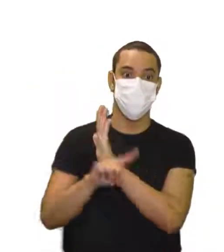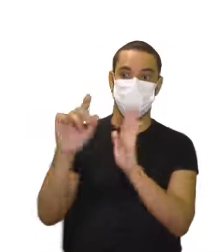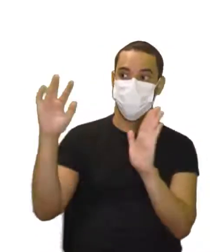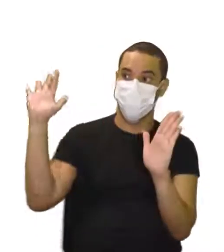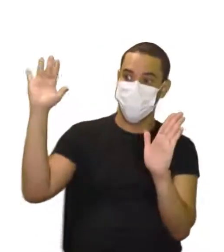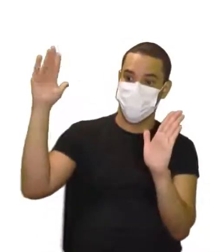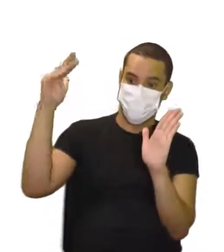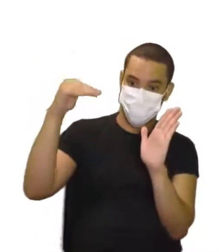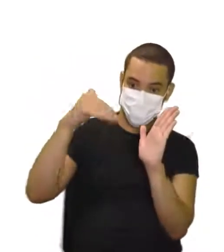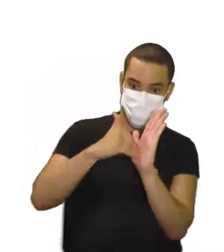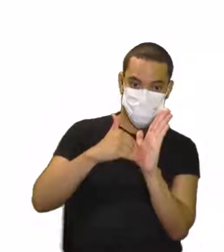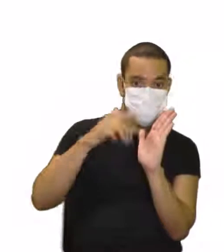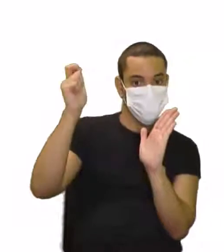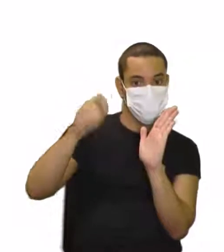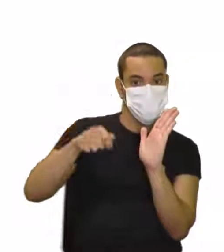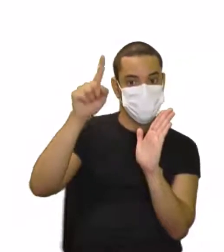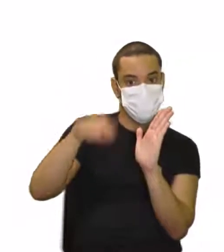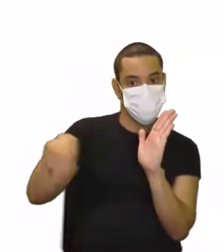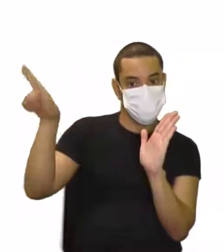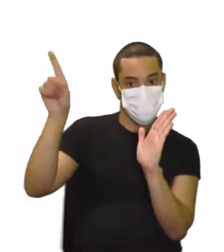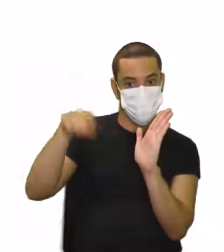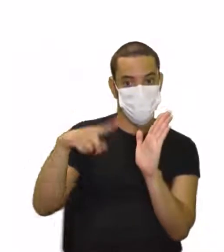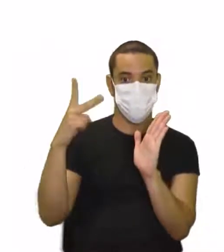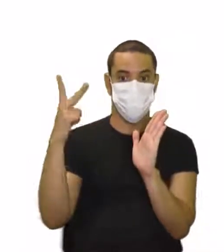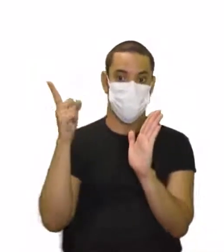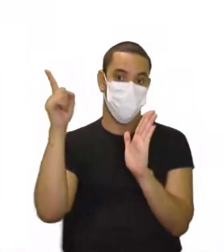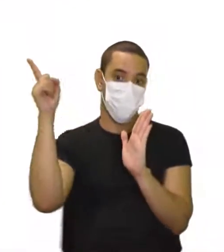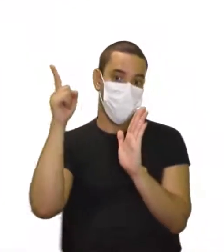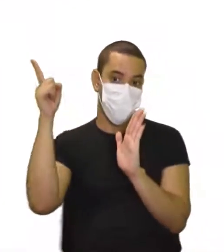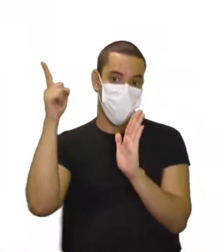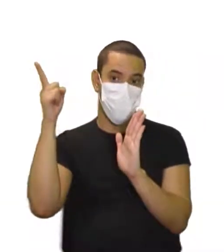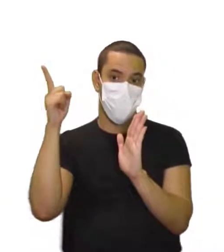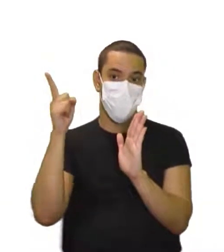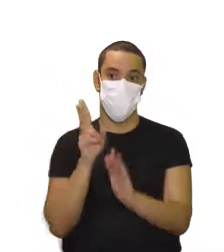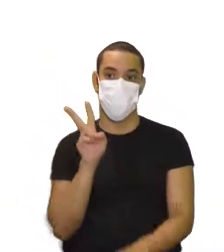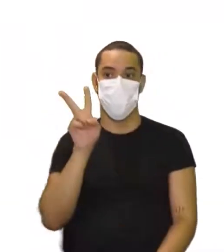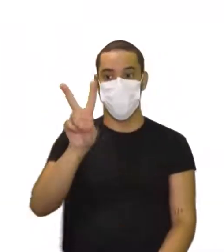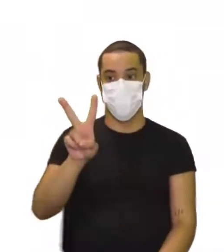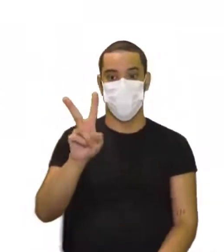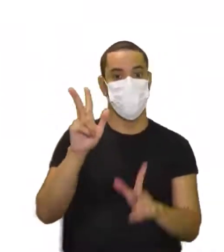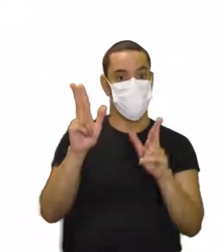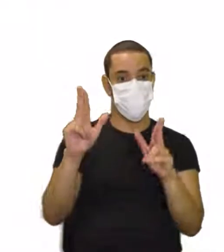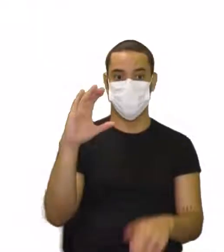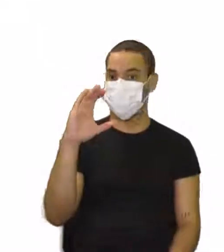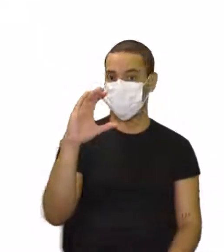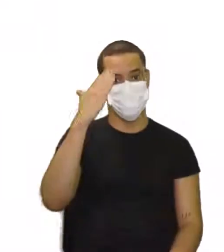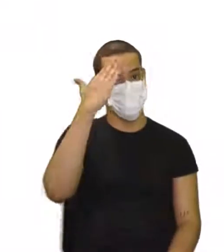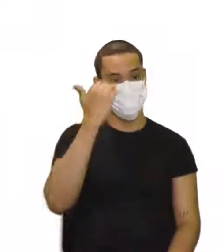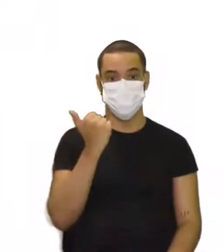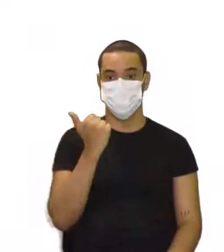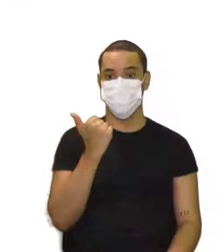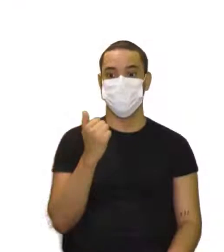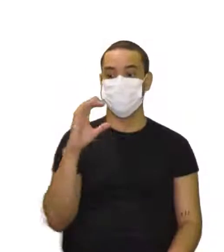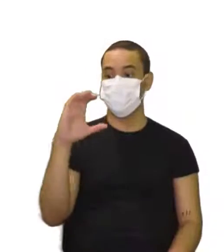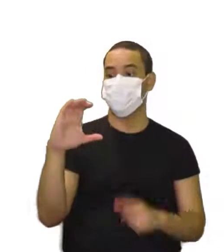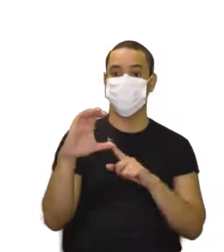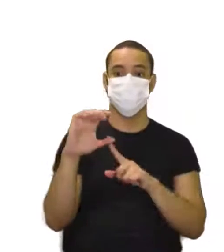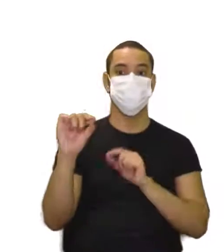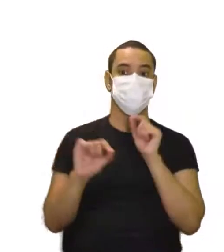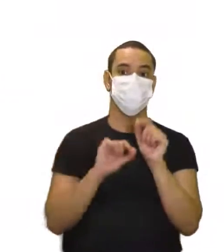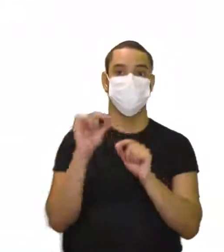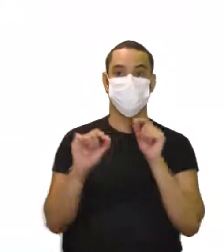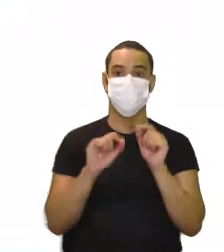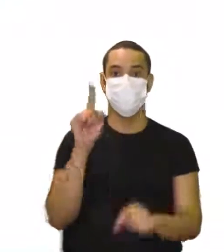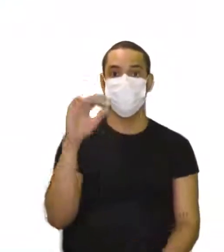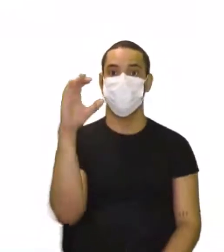das contas, eu vou poder cancelar esse com esse e chego que a V é igual a C. Qual é esse C? Velocidade da